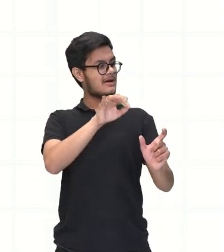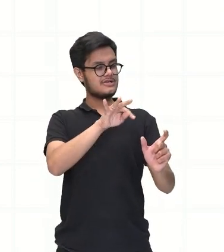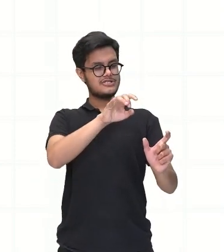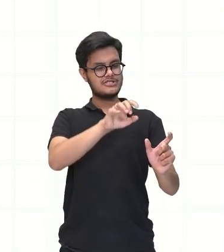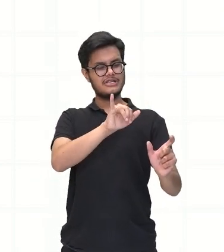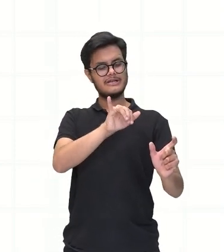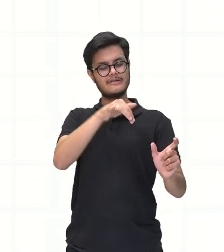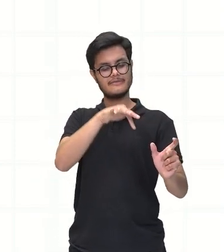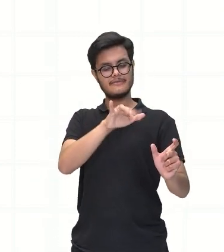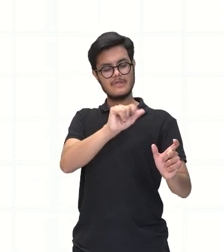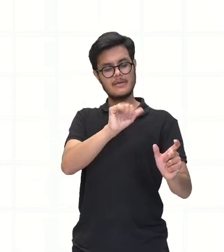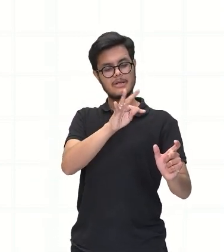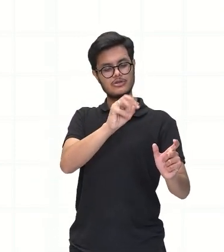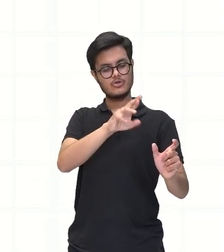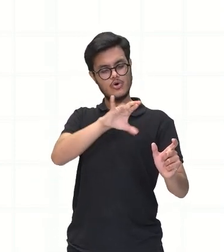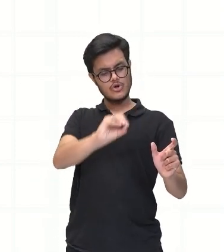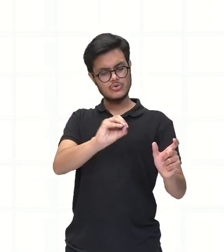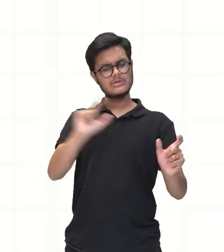recebe o hífen.